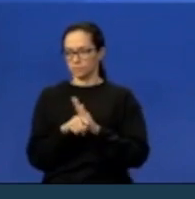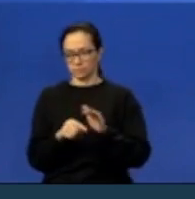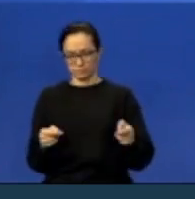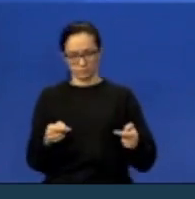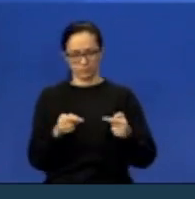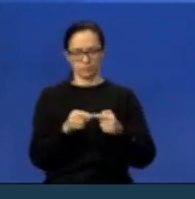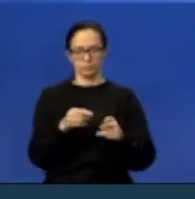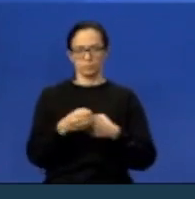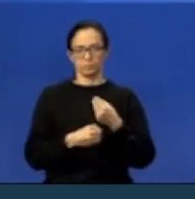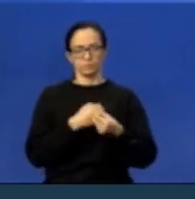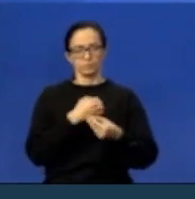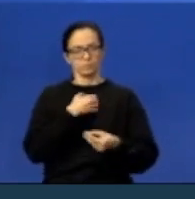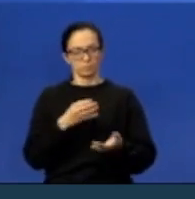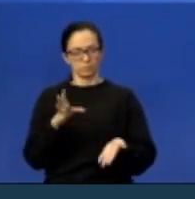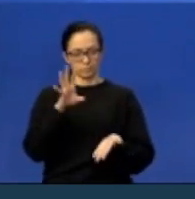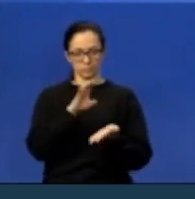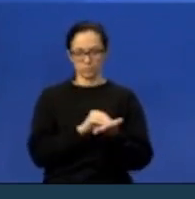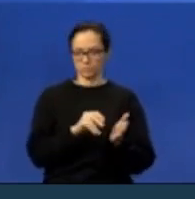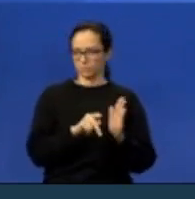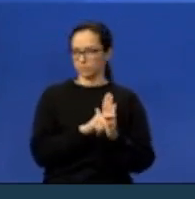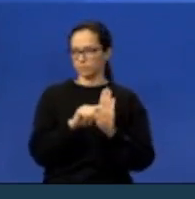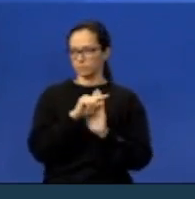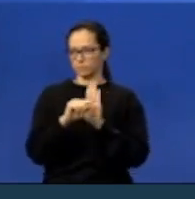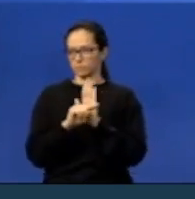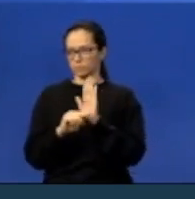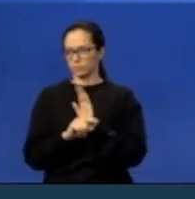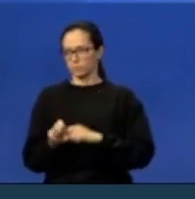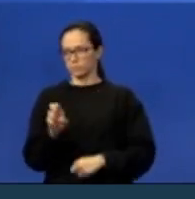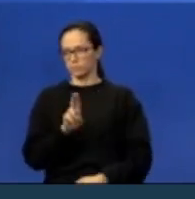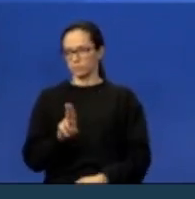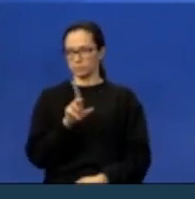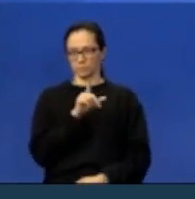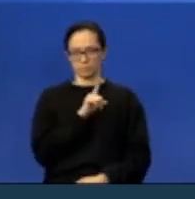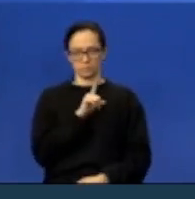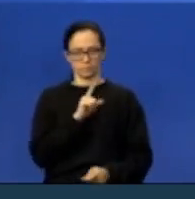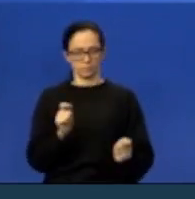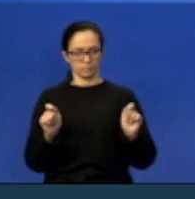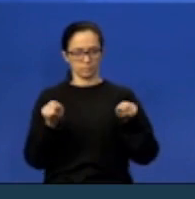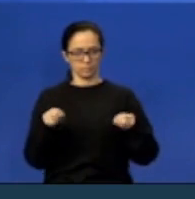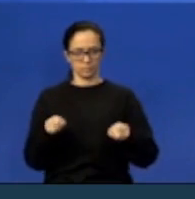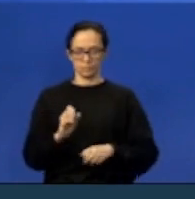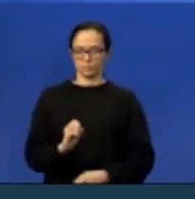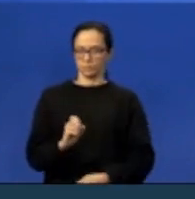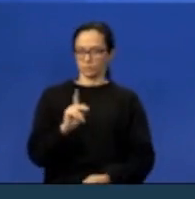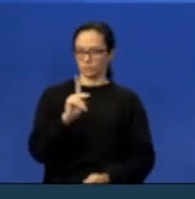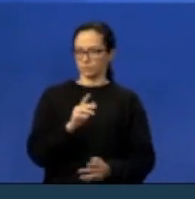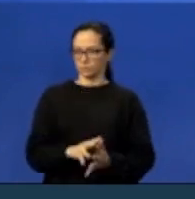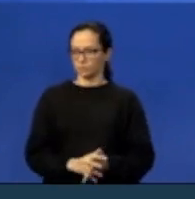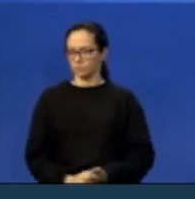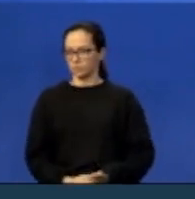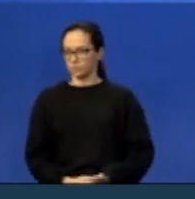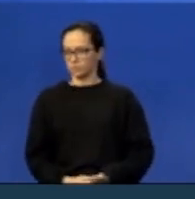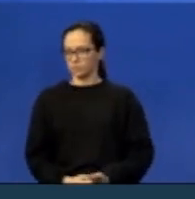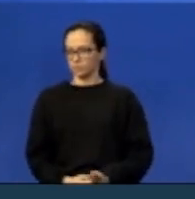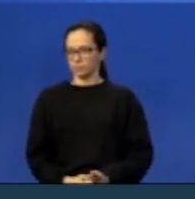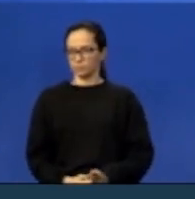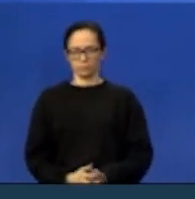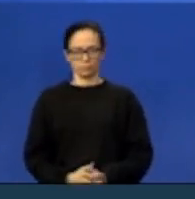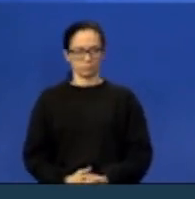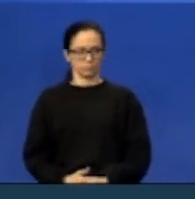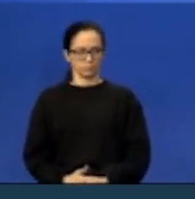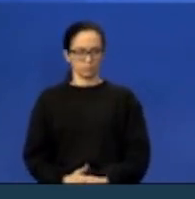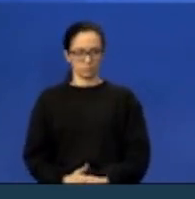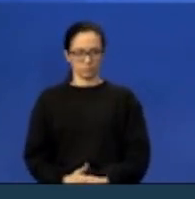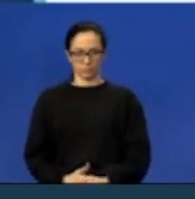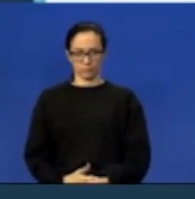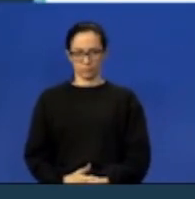relacionada com a própria aquisição dessas derivações e dessa atividade, do registro da atividade elétrica do coração. Então, o coração,